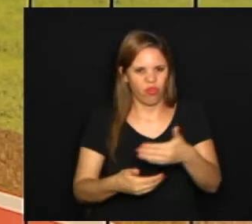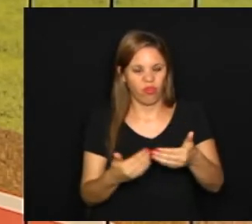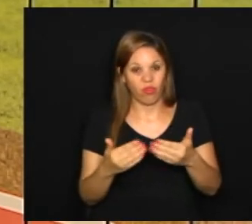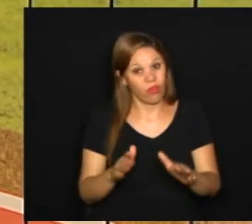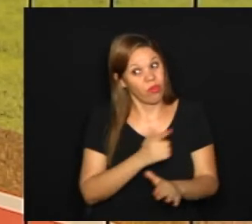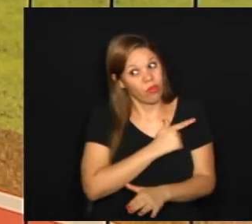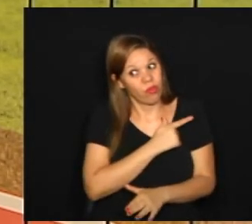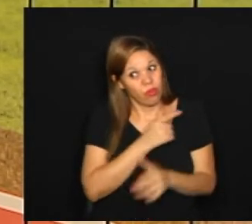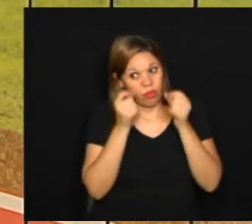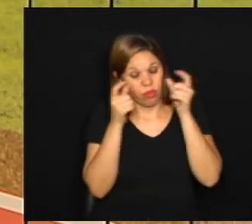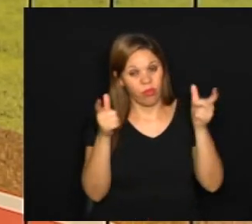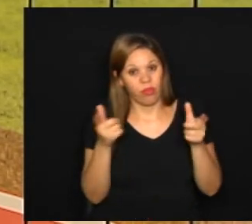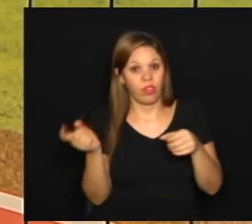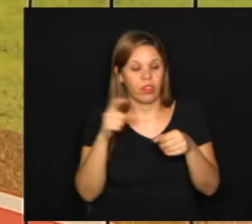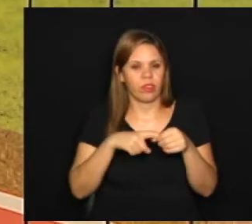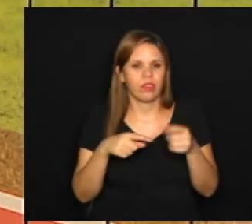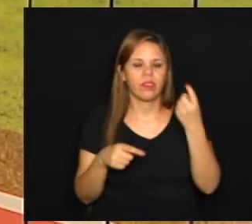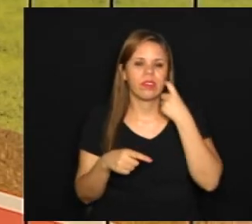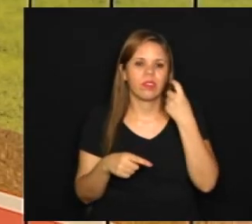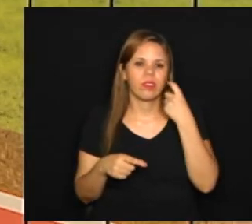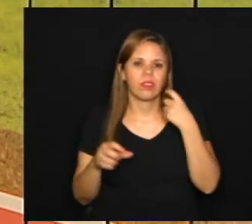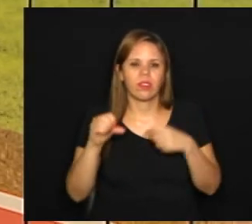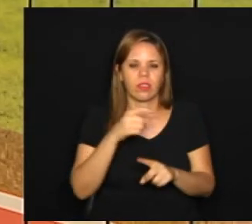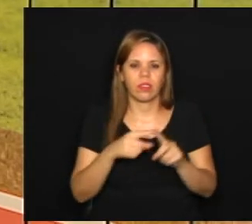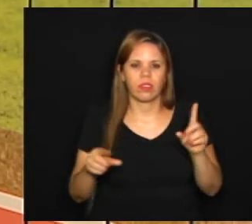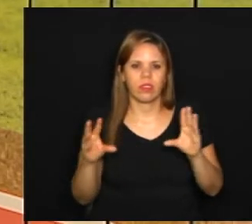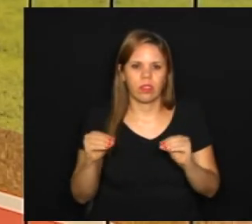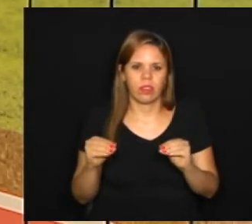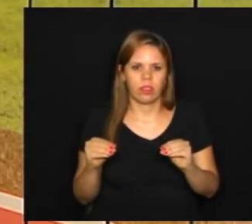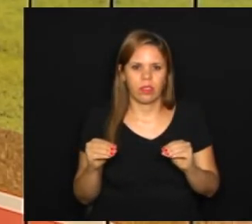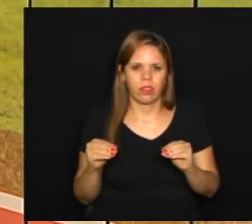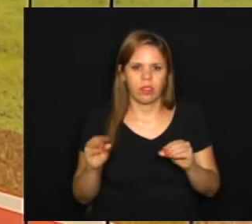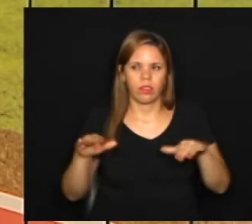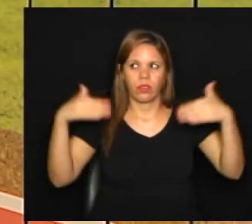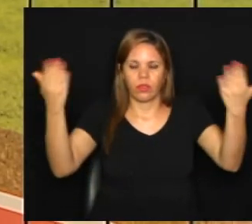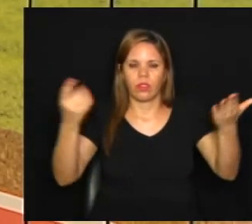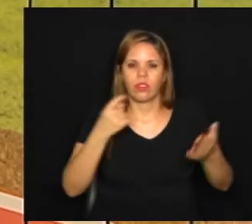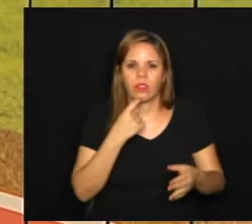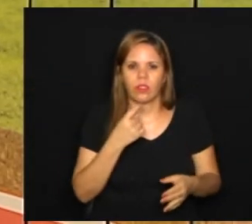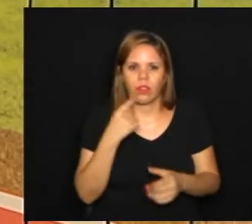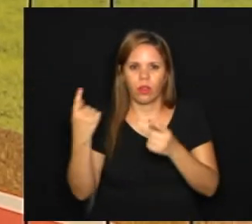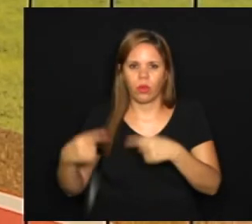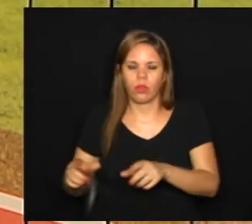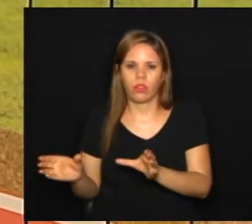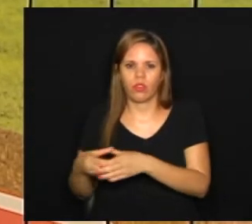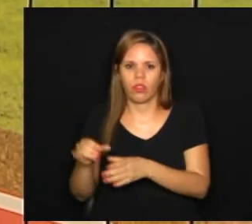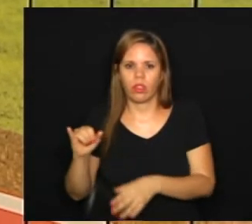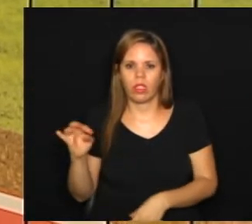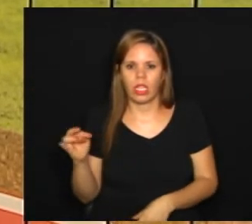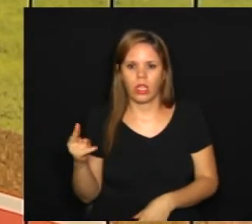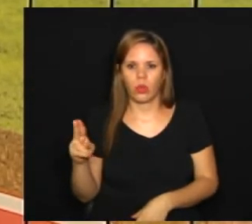Guarani empatou na sexta-feira em casa com o Água Santa por 0-0. Caiu para a segunda colocação do grupo D, não vence